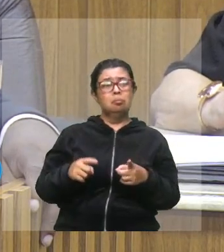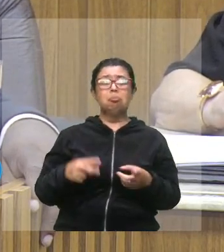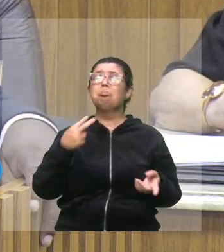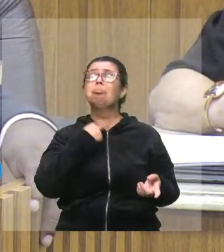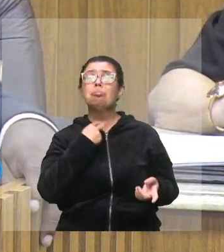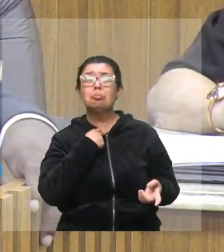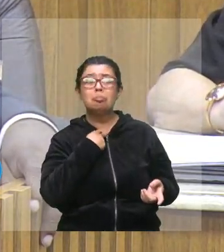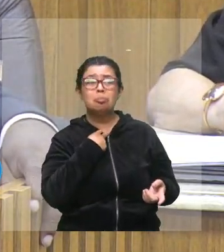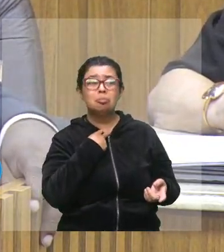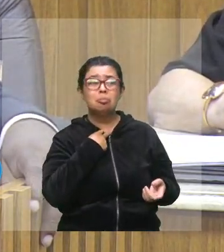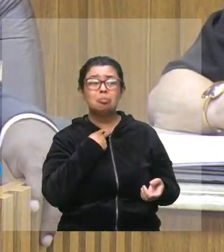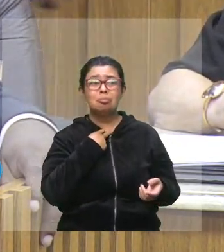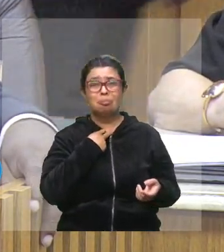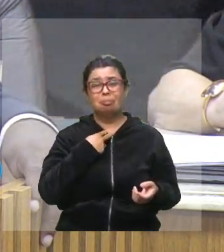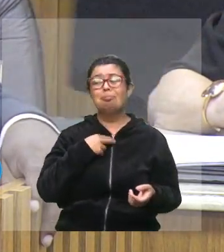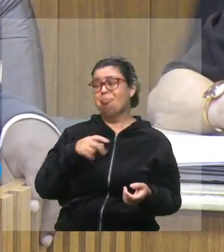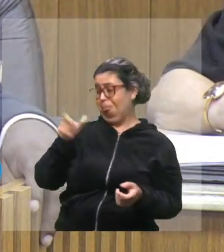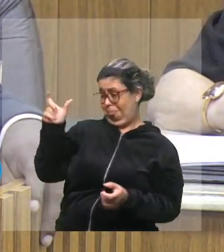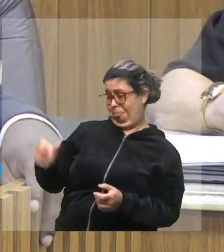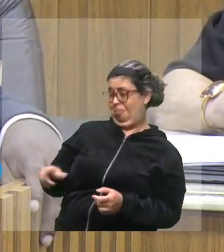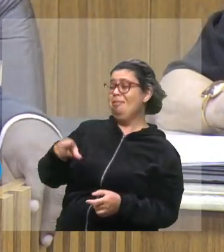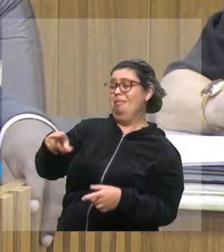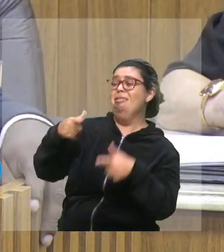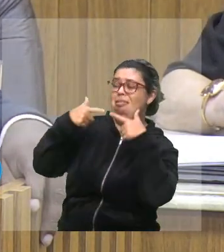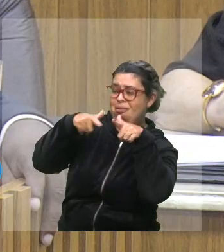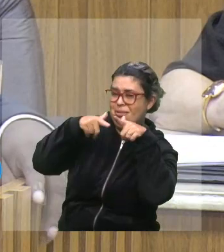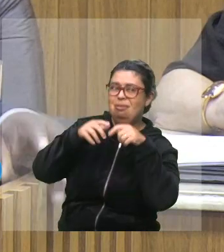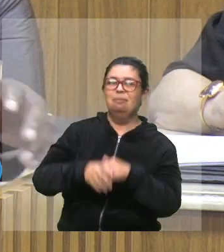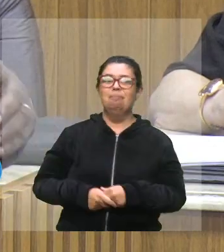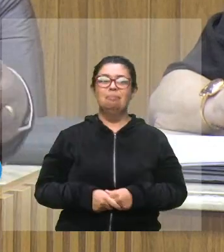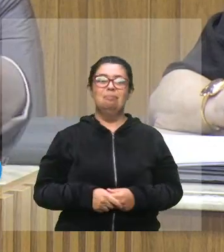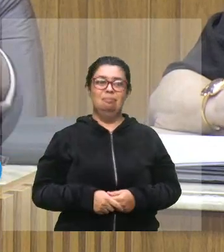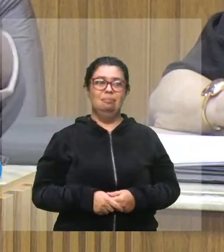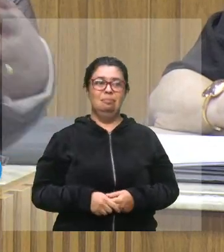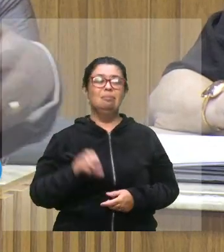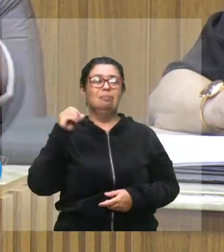ter motivo de chacota, né, o que aconteceu, né,